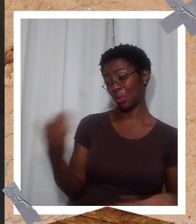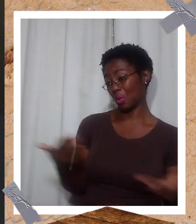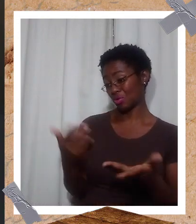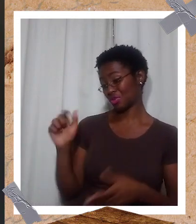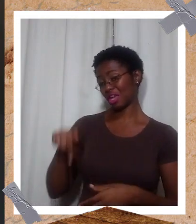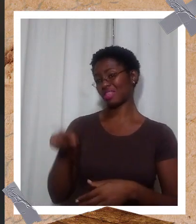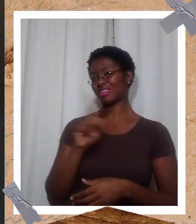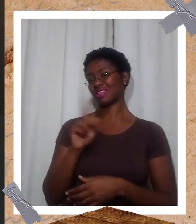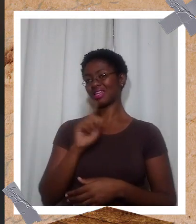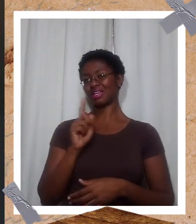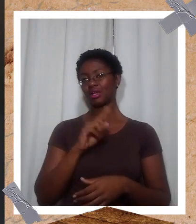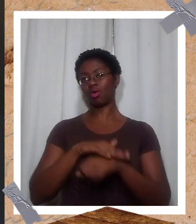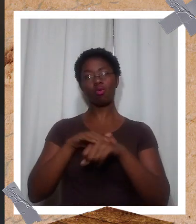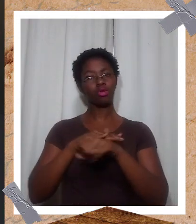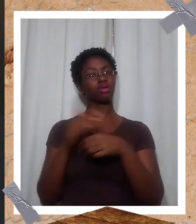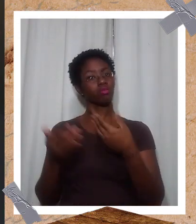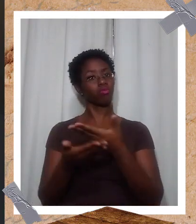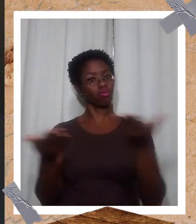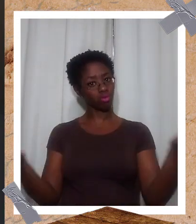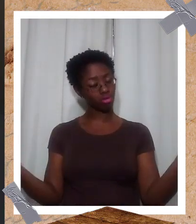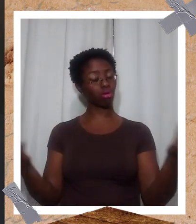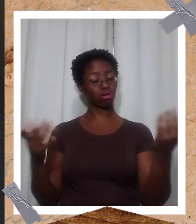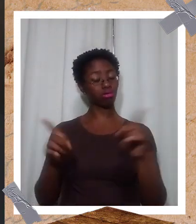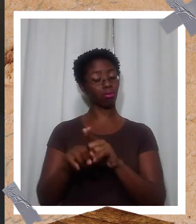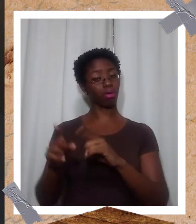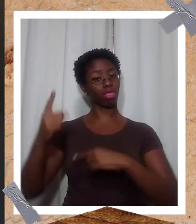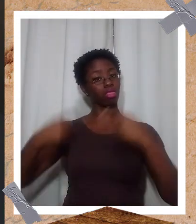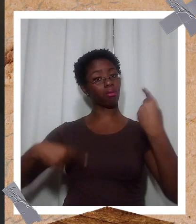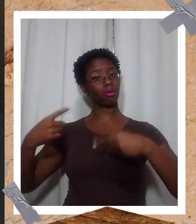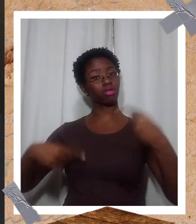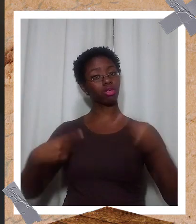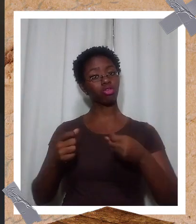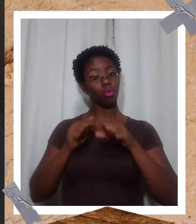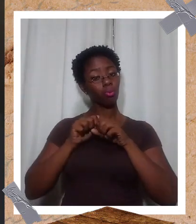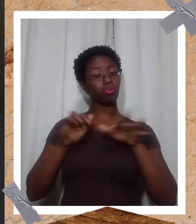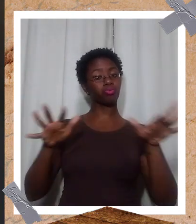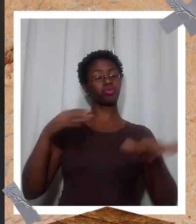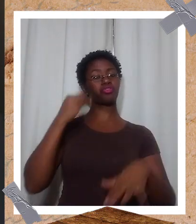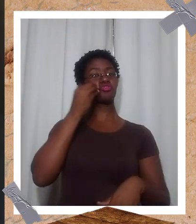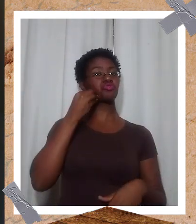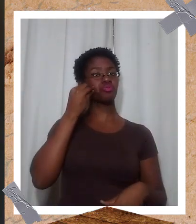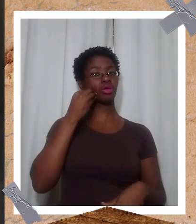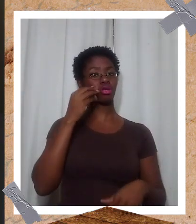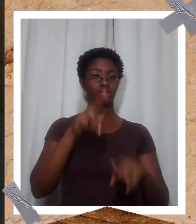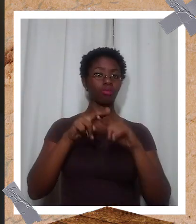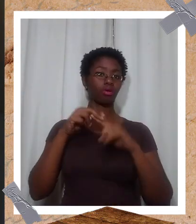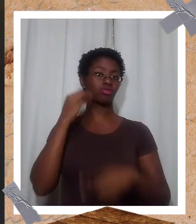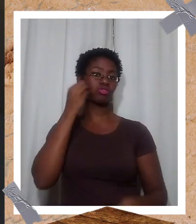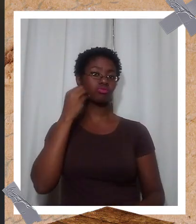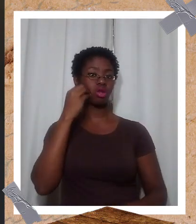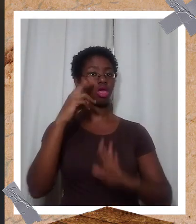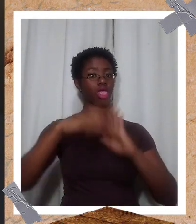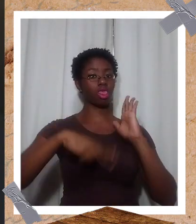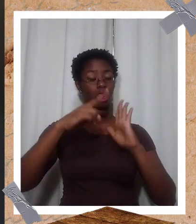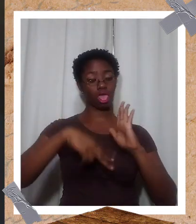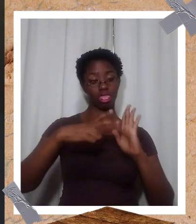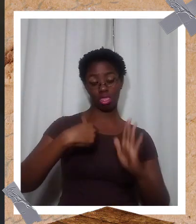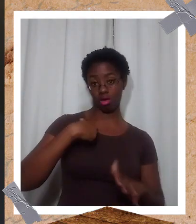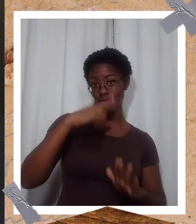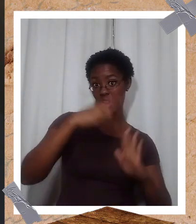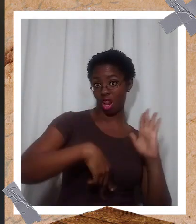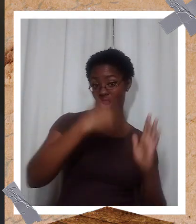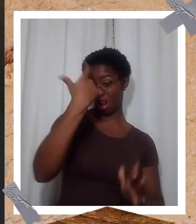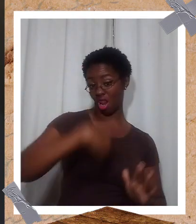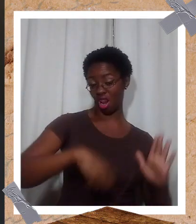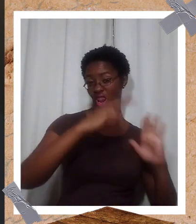maravilhosas, não estaria compartilhando essas experiências, né? A experiência no primeiro momento como leitor e depois